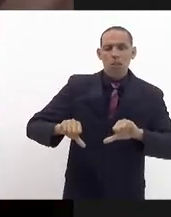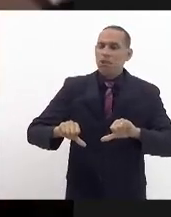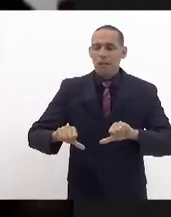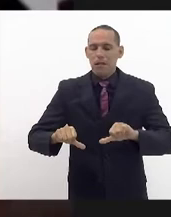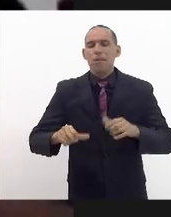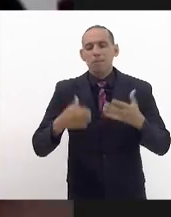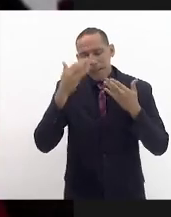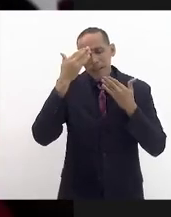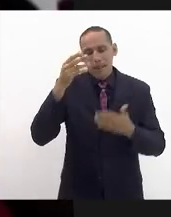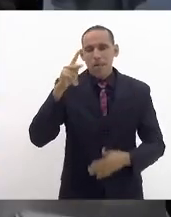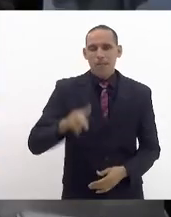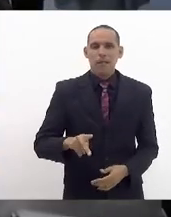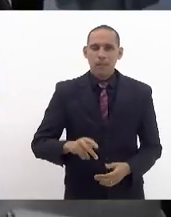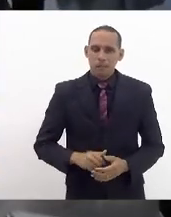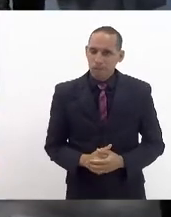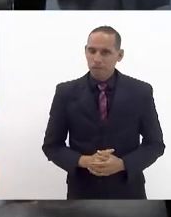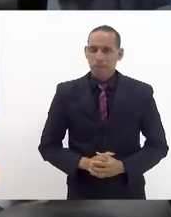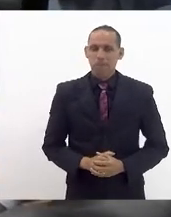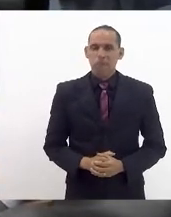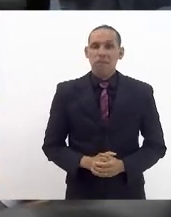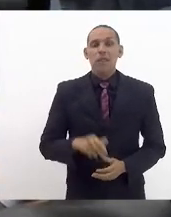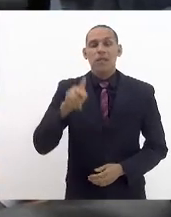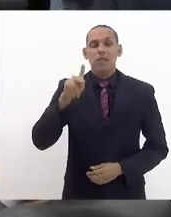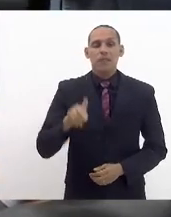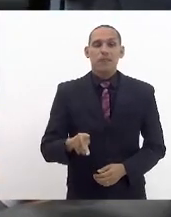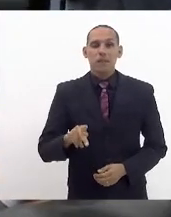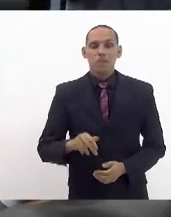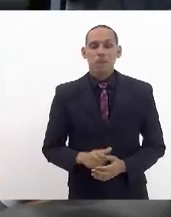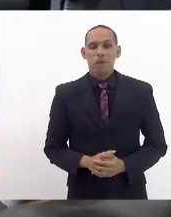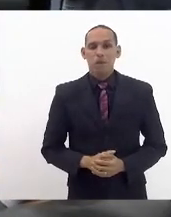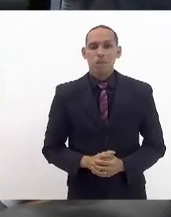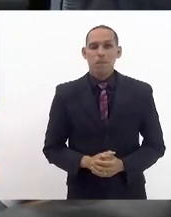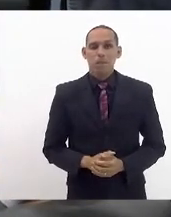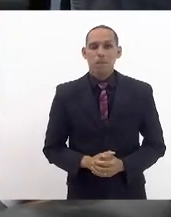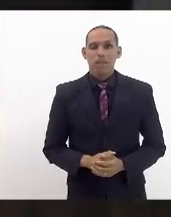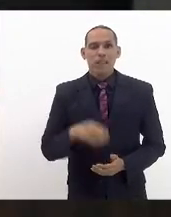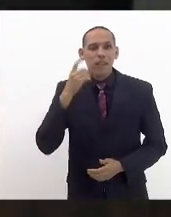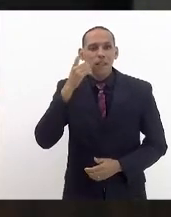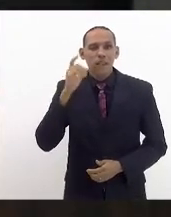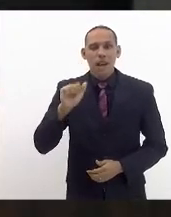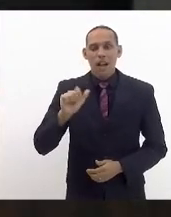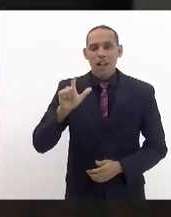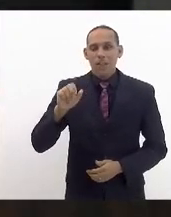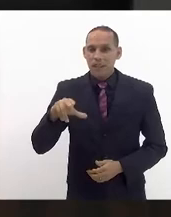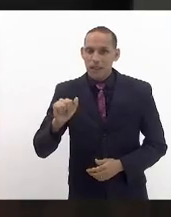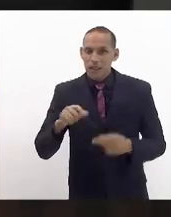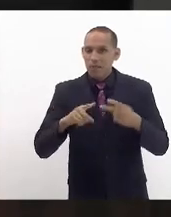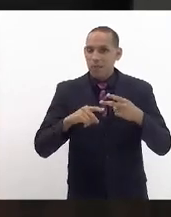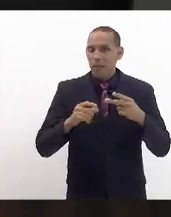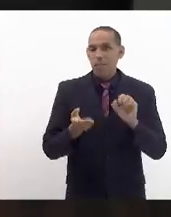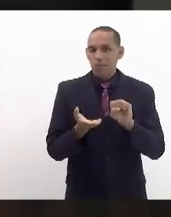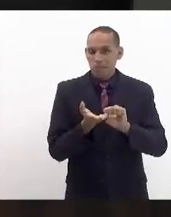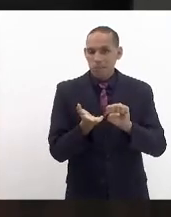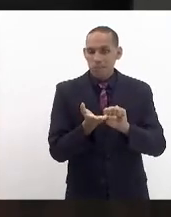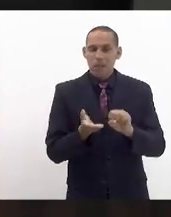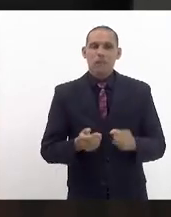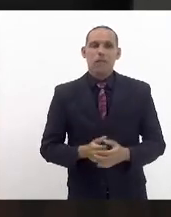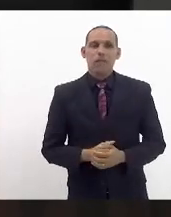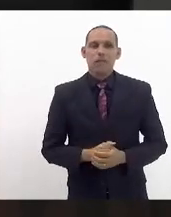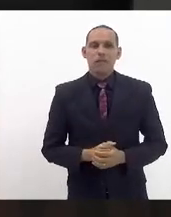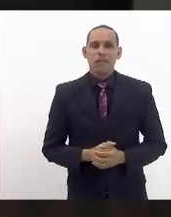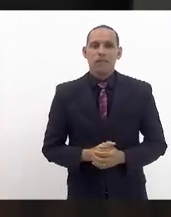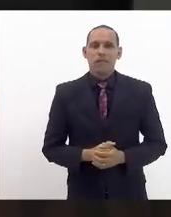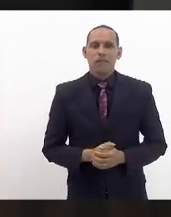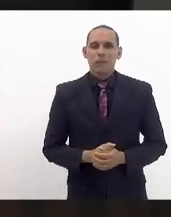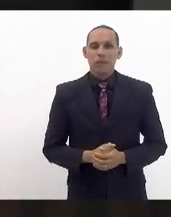obrigada, presidente. Presidente. Deputada Alana, em seguida, deputado Samuel Malafaia.